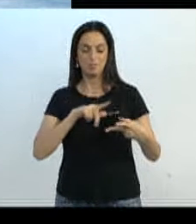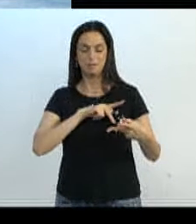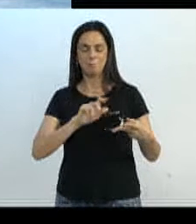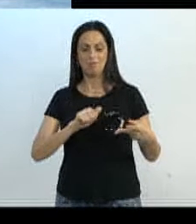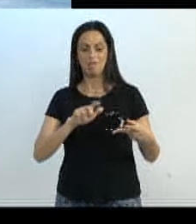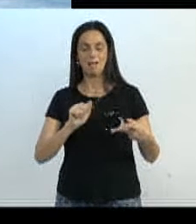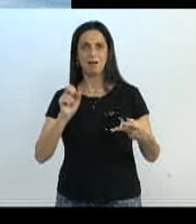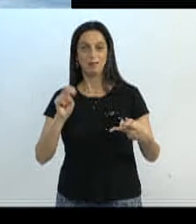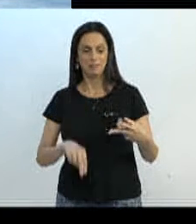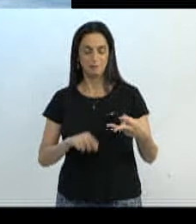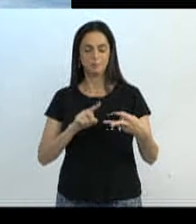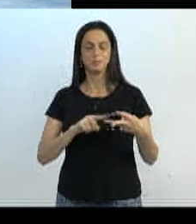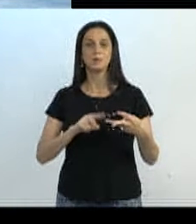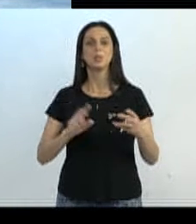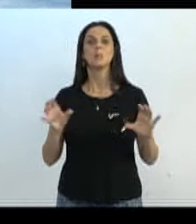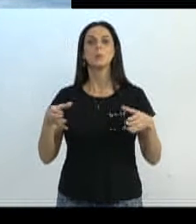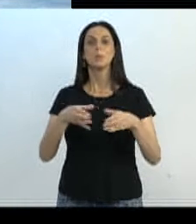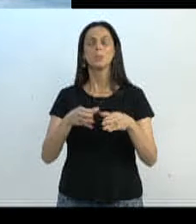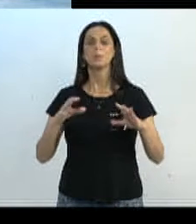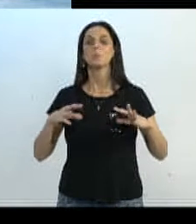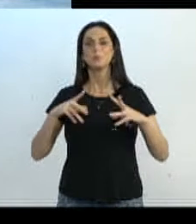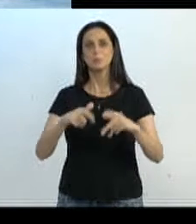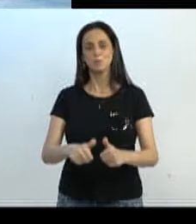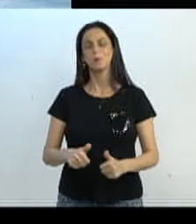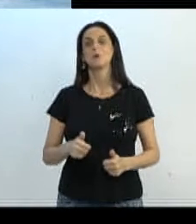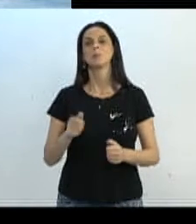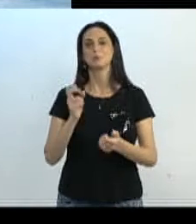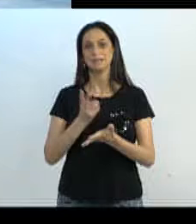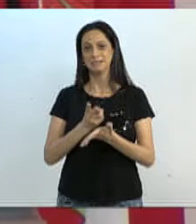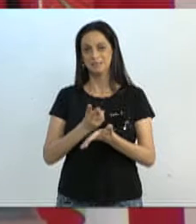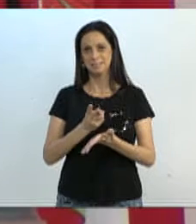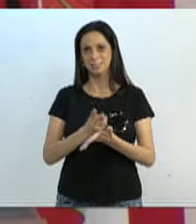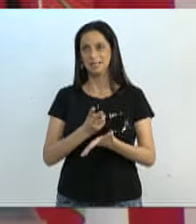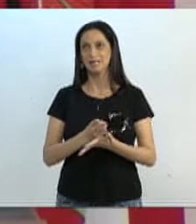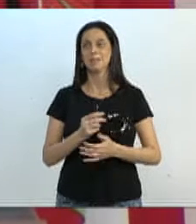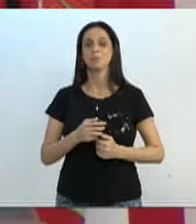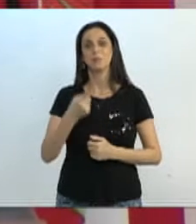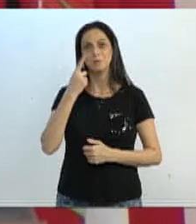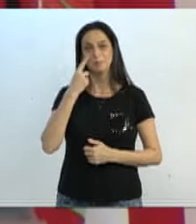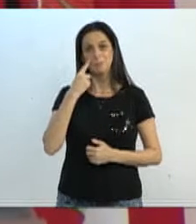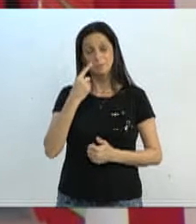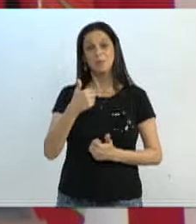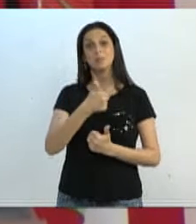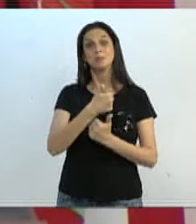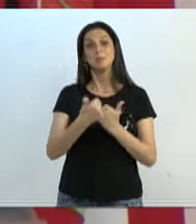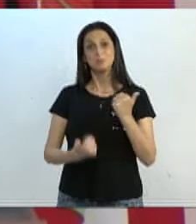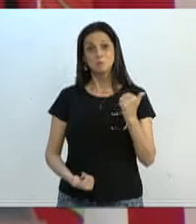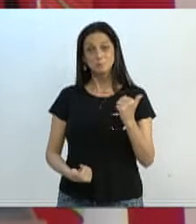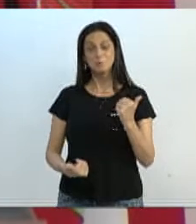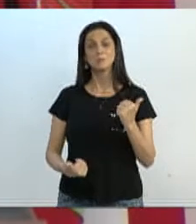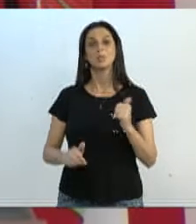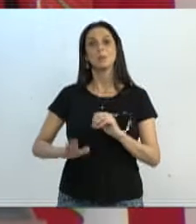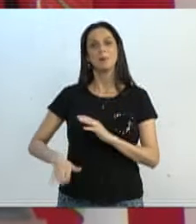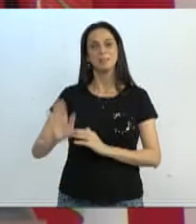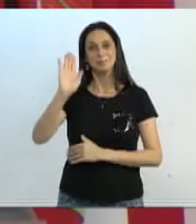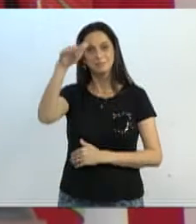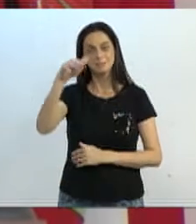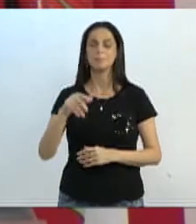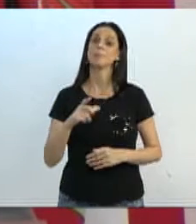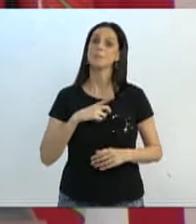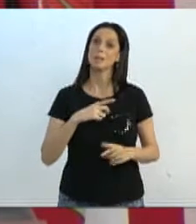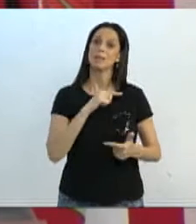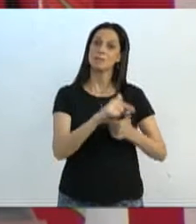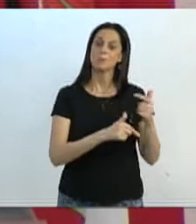família toda, né, que acompanham a diretoria do basquete feminino, que também tem trabalho de base, trabalho